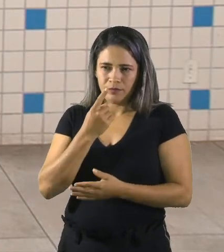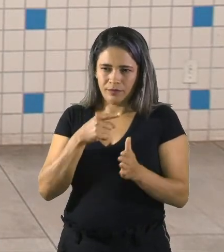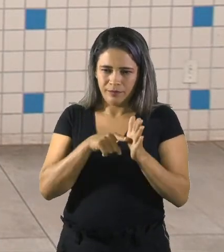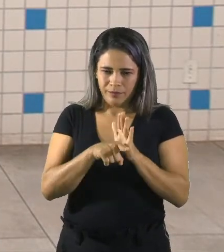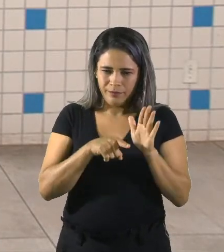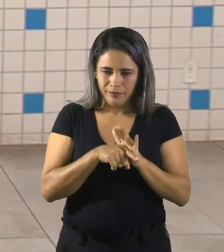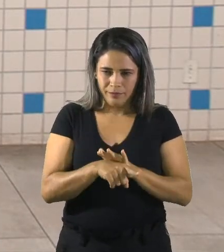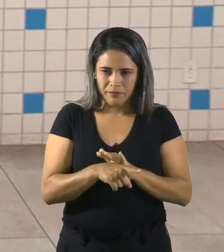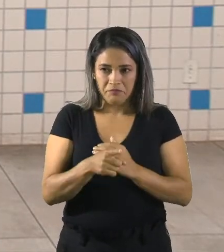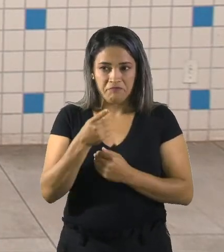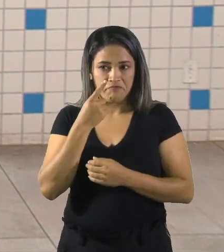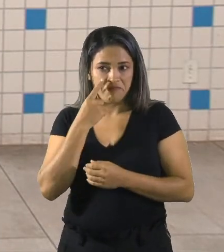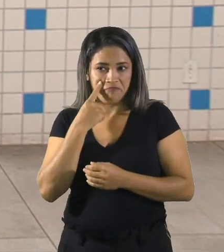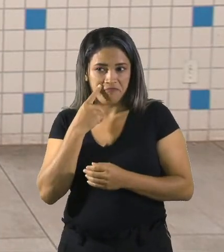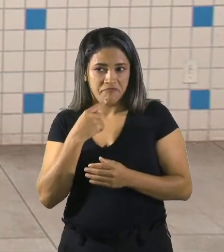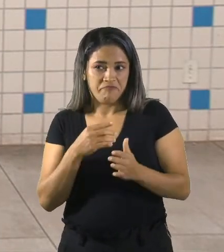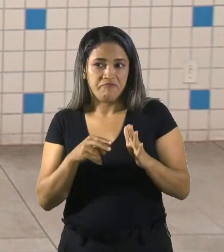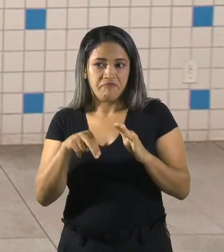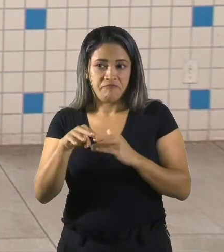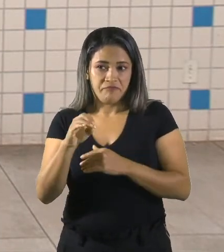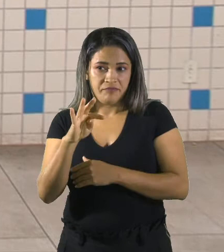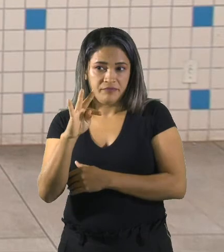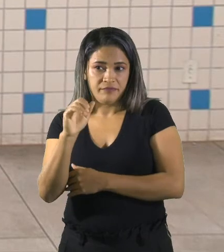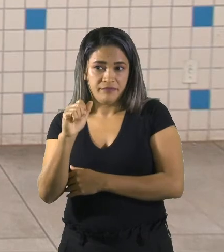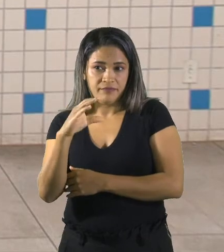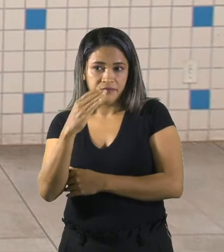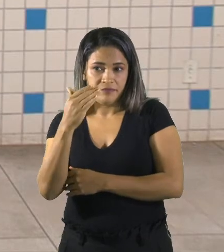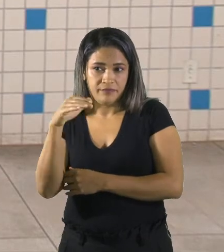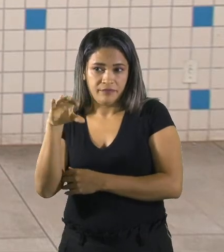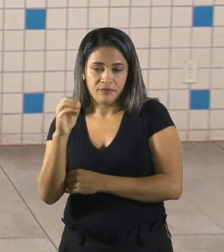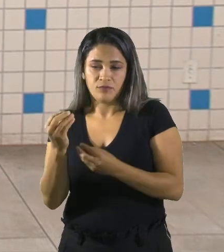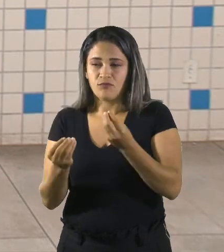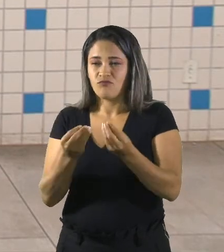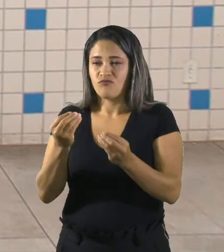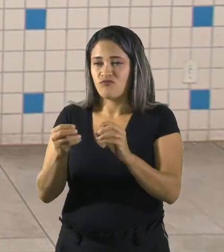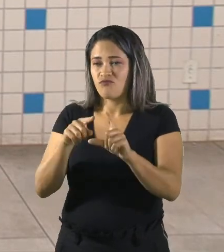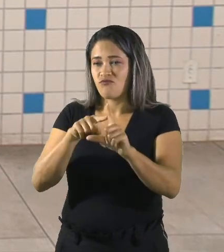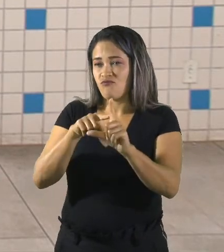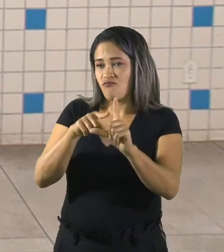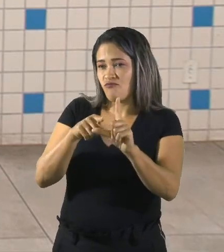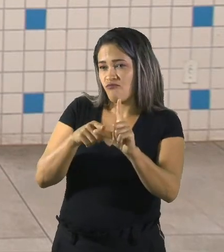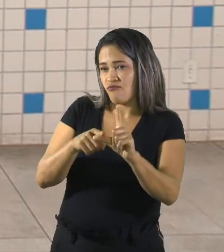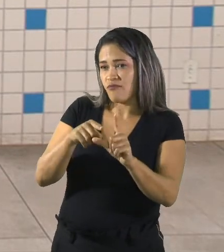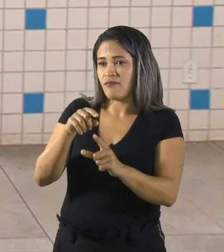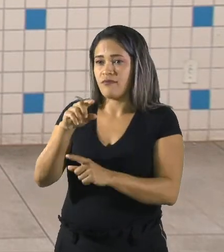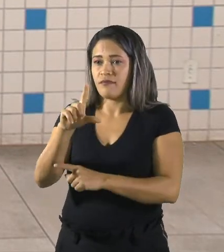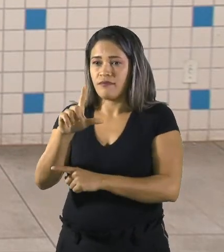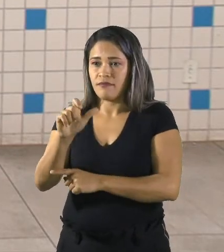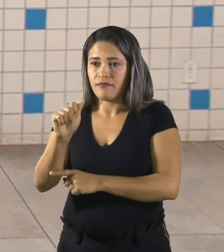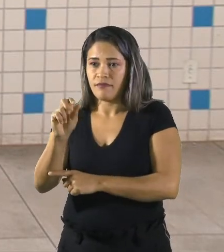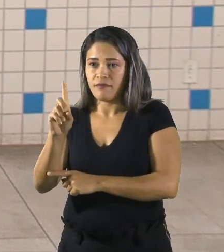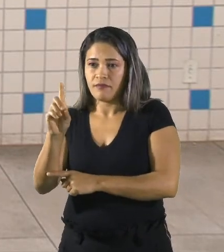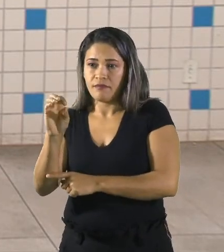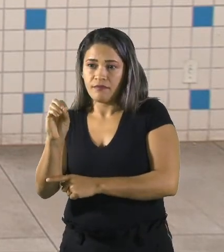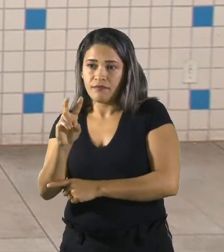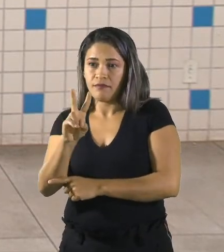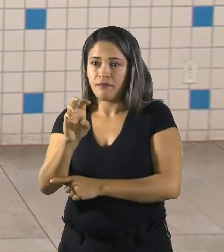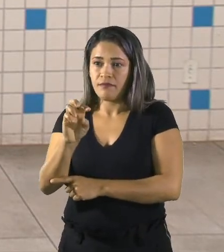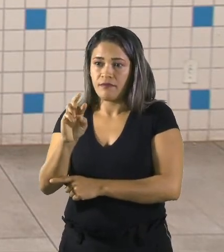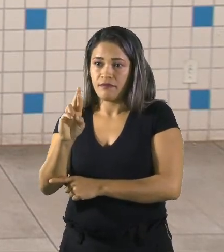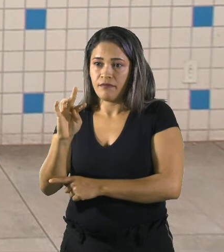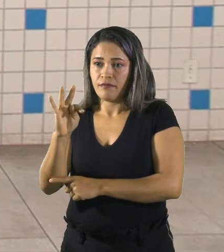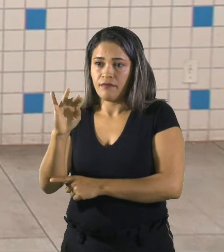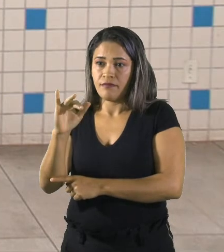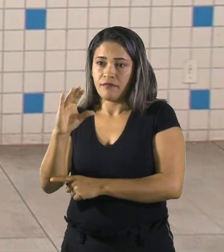pouco a questão de notação, tá? Como que era o ângulo, os lados, o vértice e a identificar um ângulo e